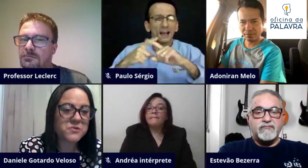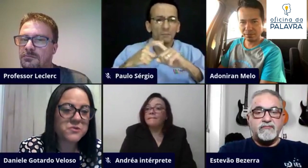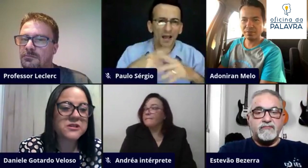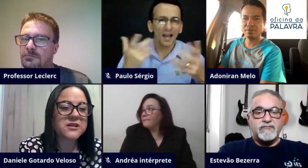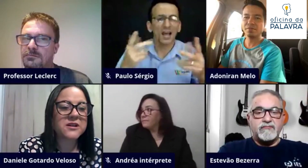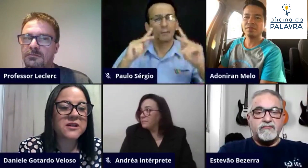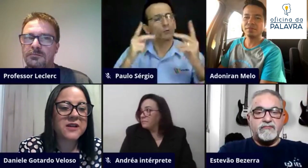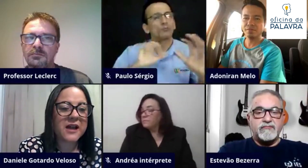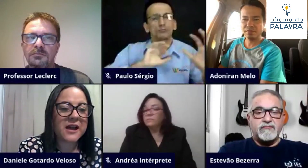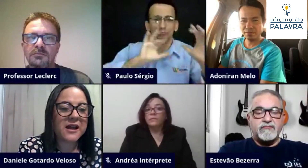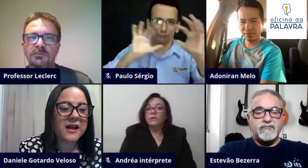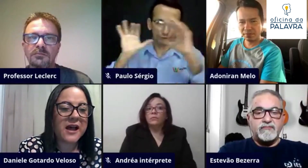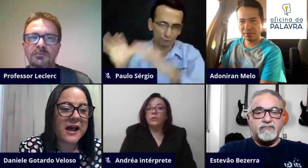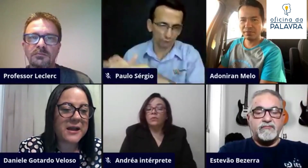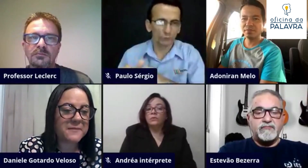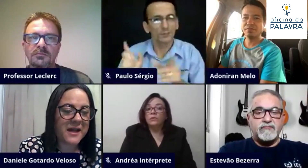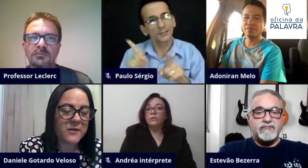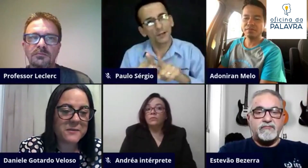grego,